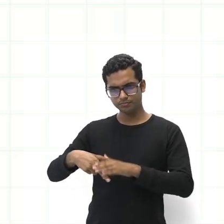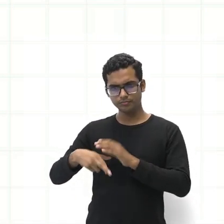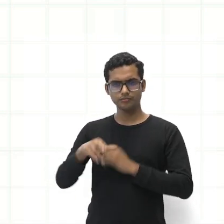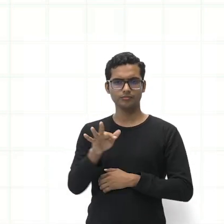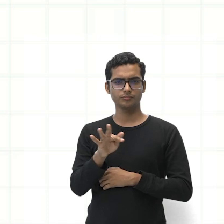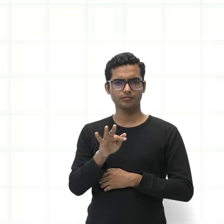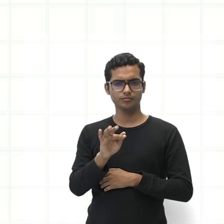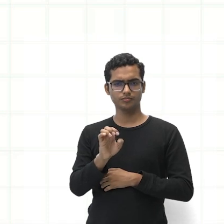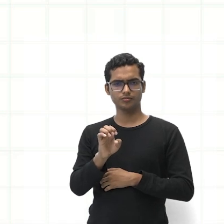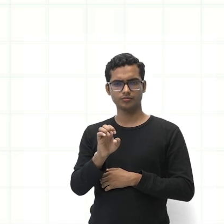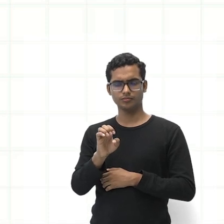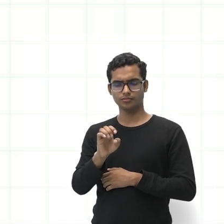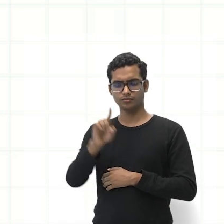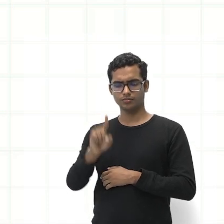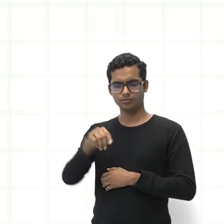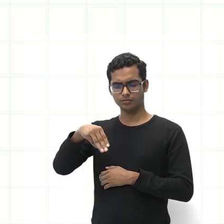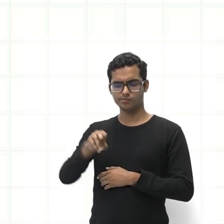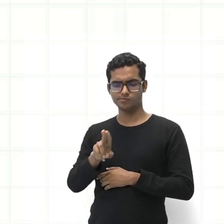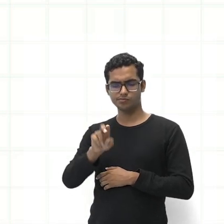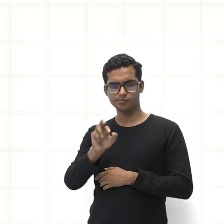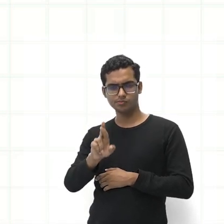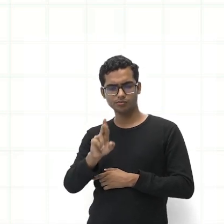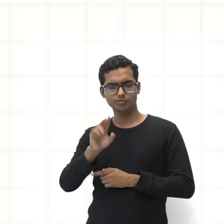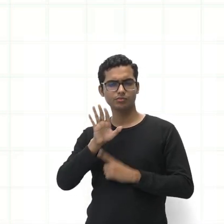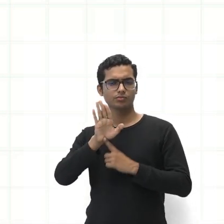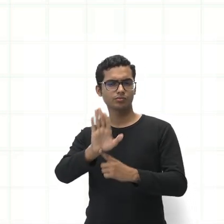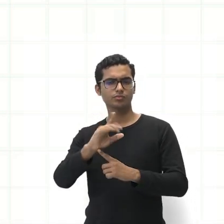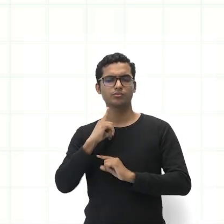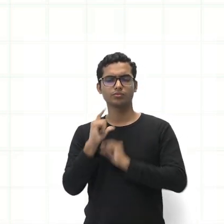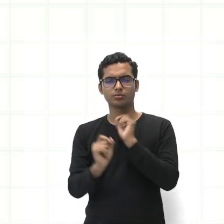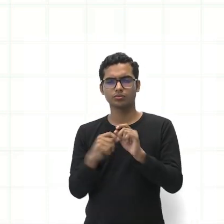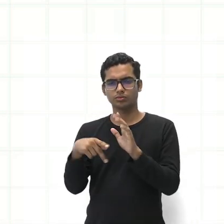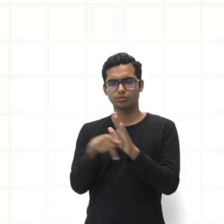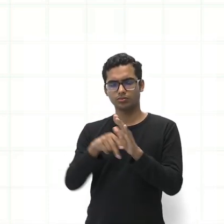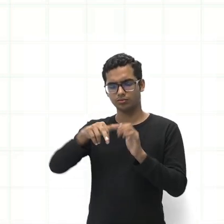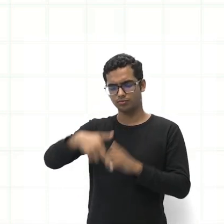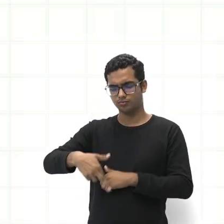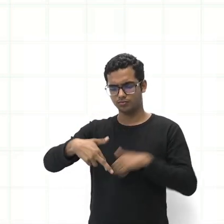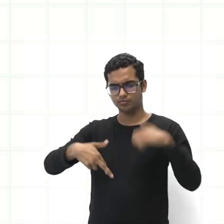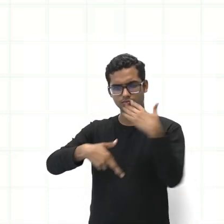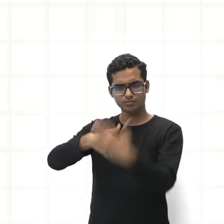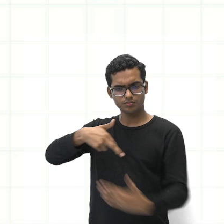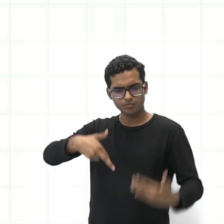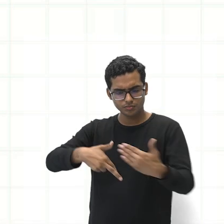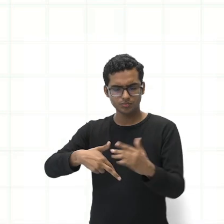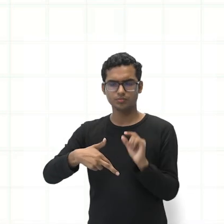região do fêmur, nós temos o quê? Uma região mais